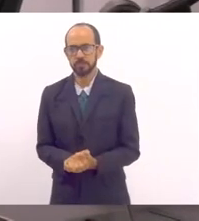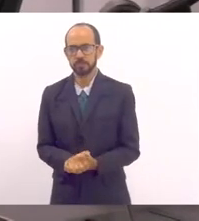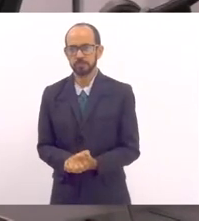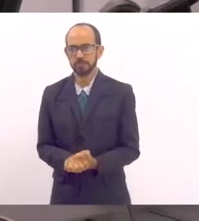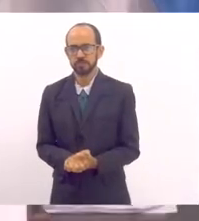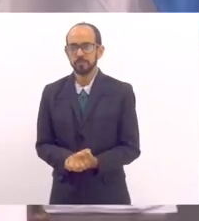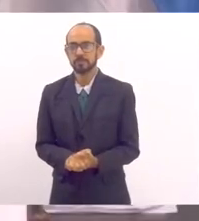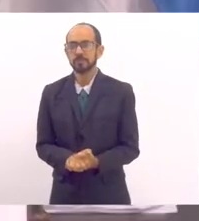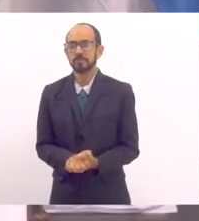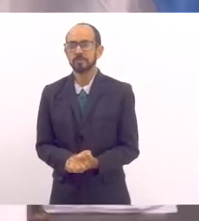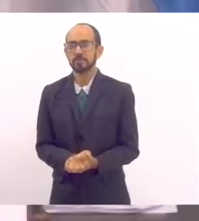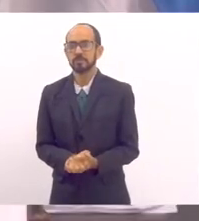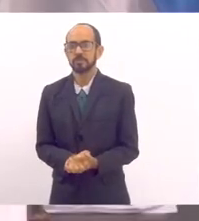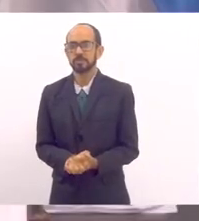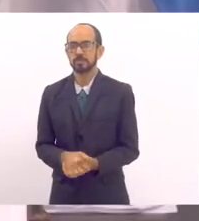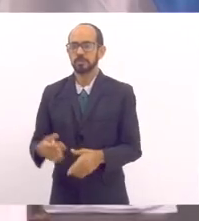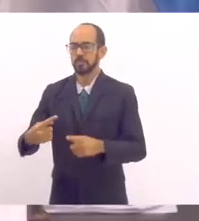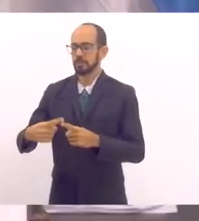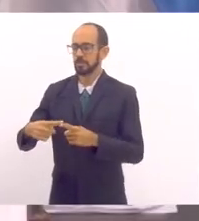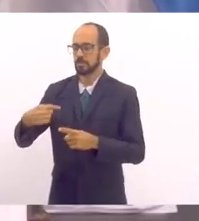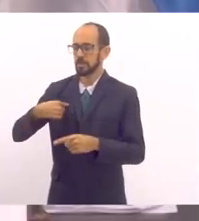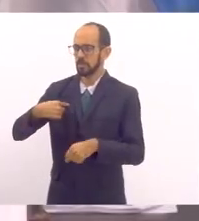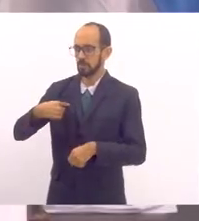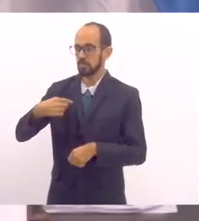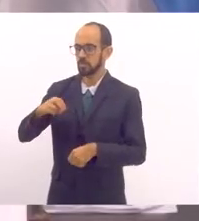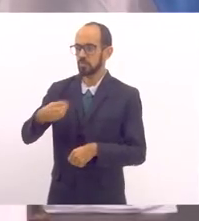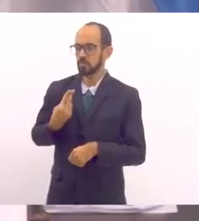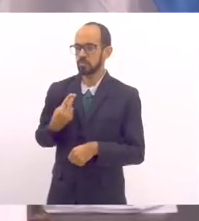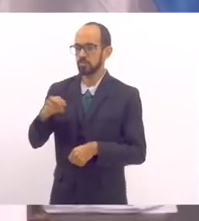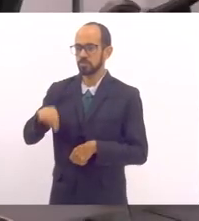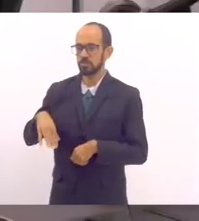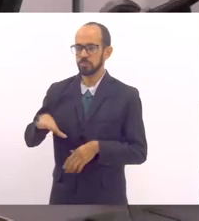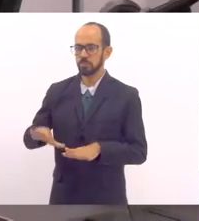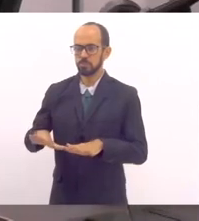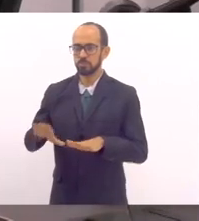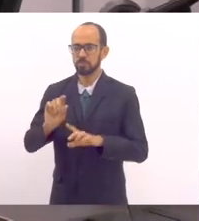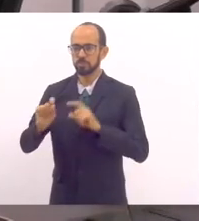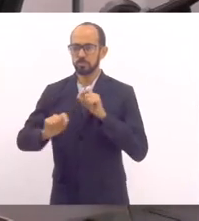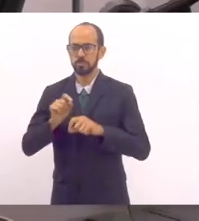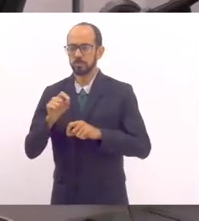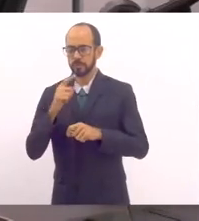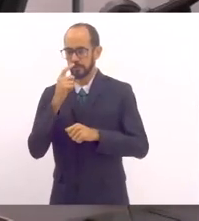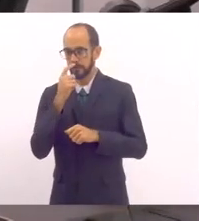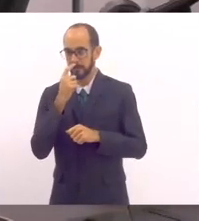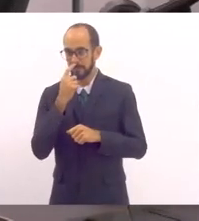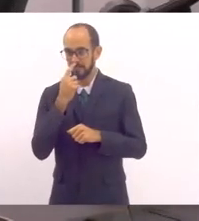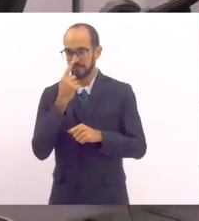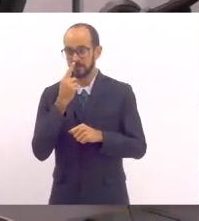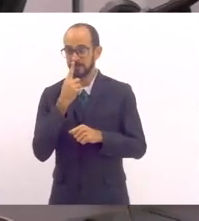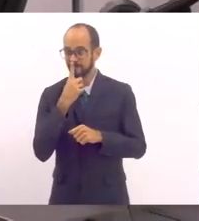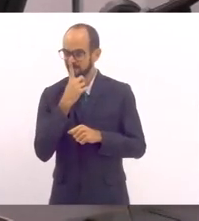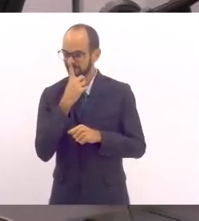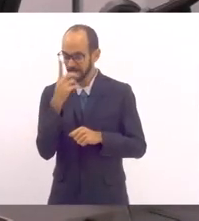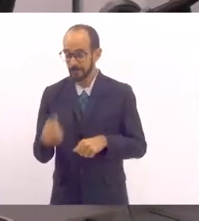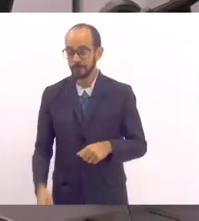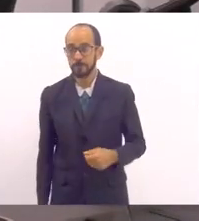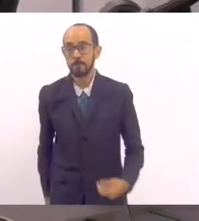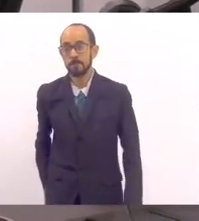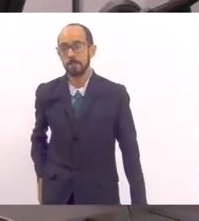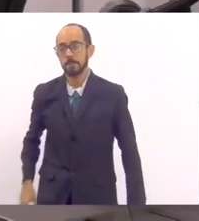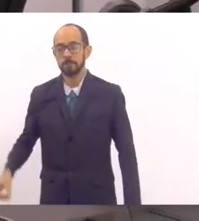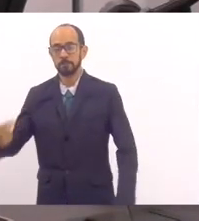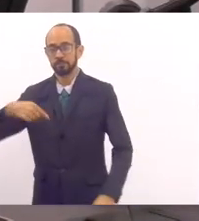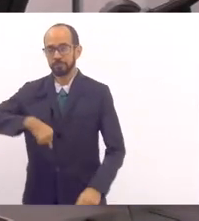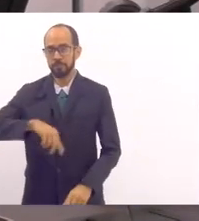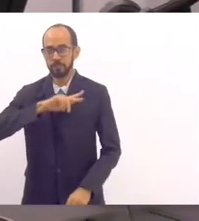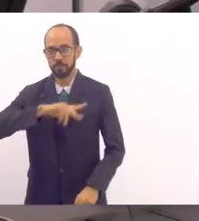Não, mas é que eu sou uma. Mandaram um WhatsApp. Pô, tão batendo. É que eu sou uma, doutor Paulo. Só que o que, que acontece? Hoje eu estou aqui como presidente da Comissão de